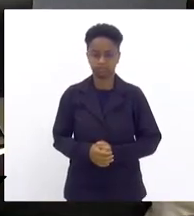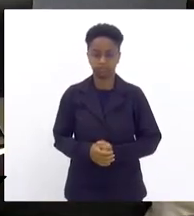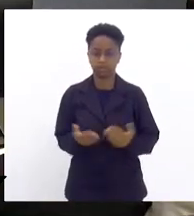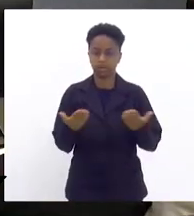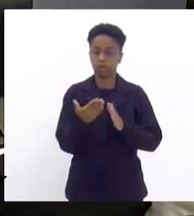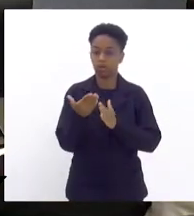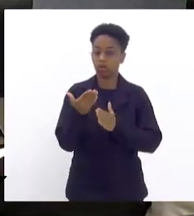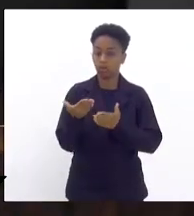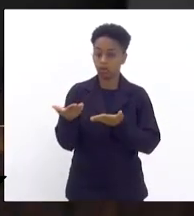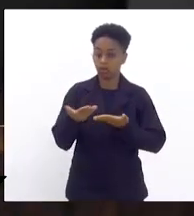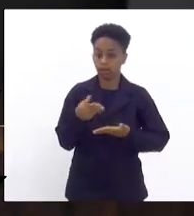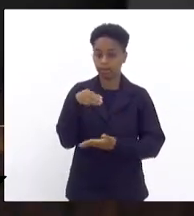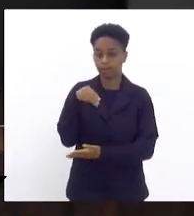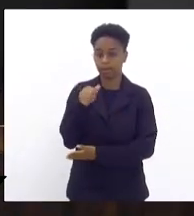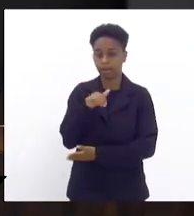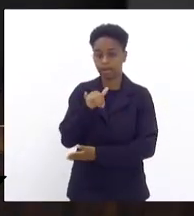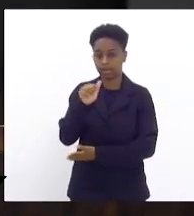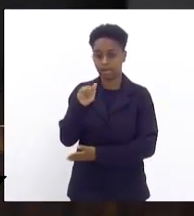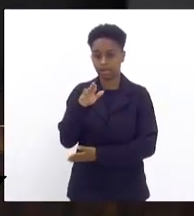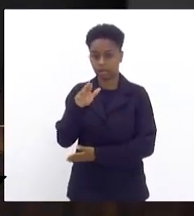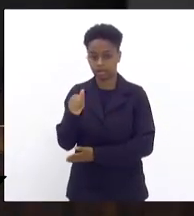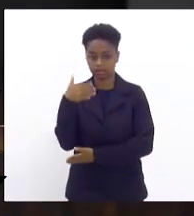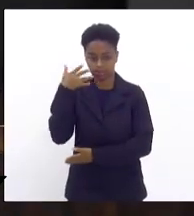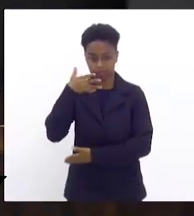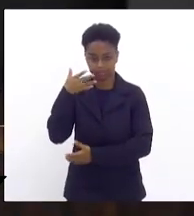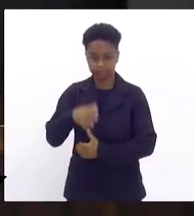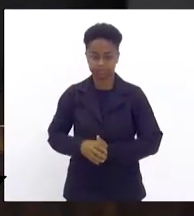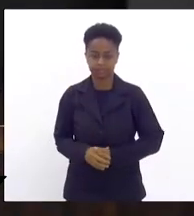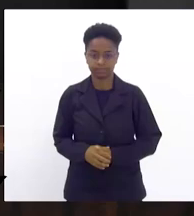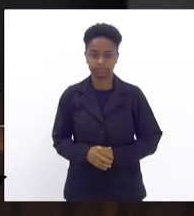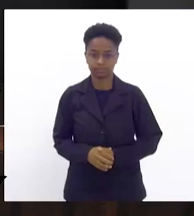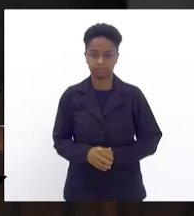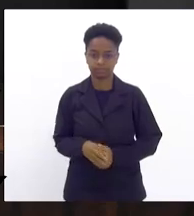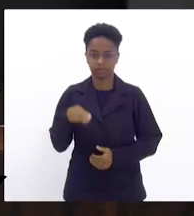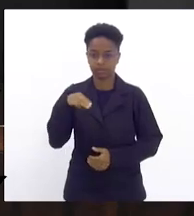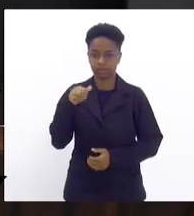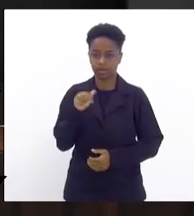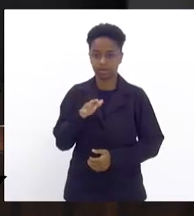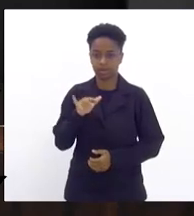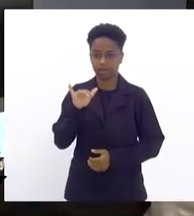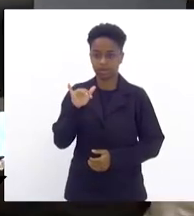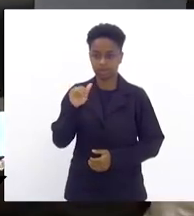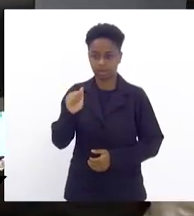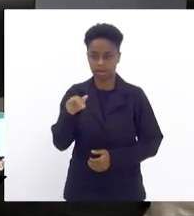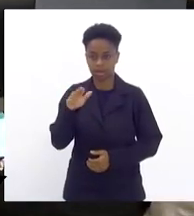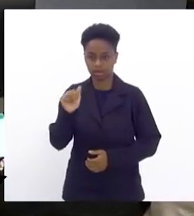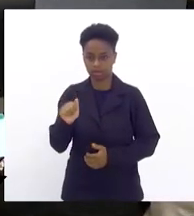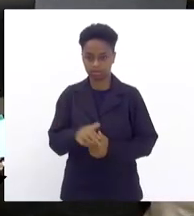Convidar agora a Maiara Soares para poder fazer uso da palavra. Maiara Soares.